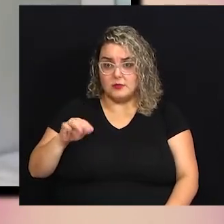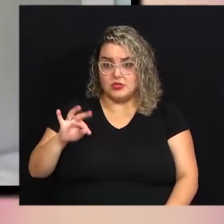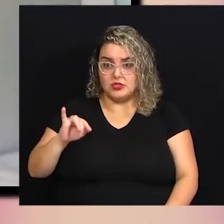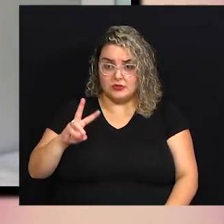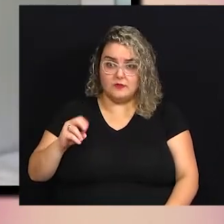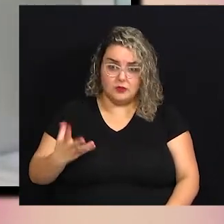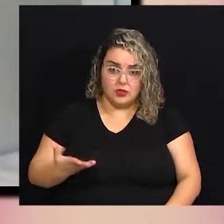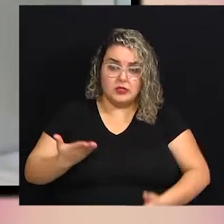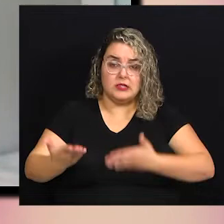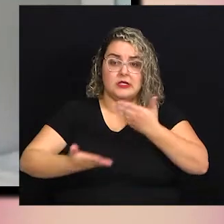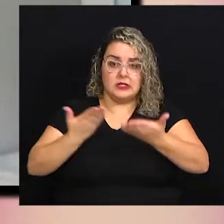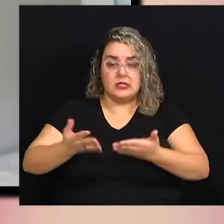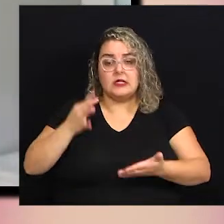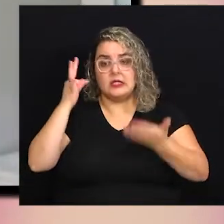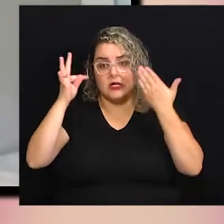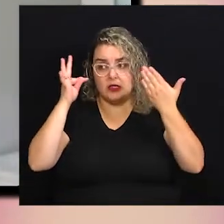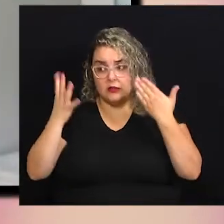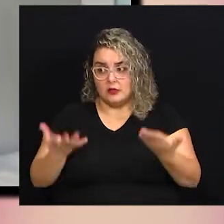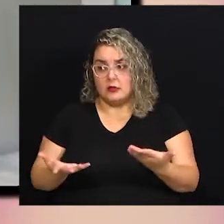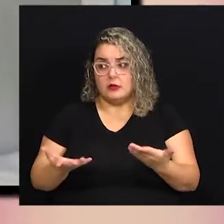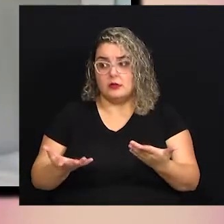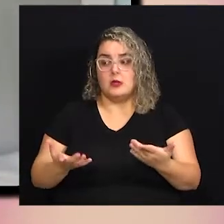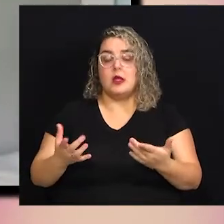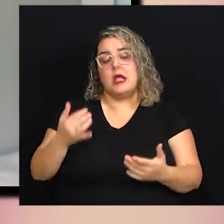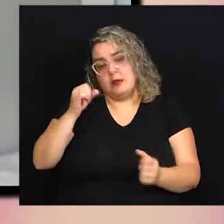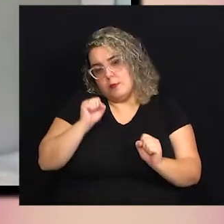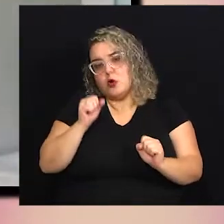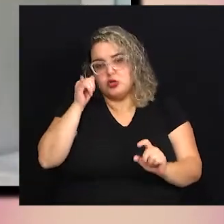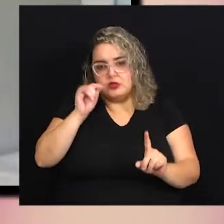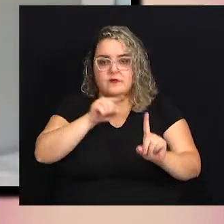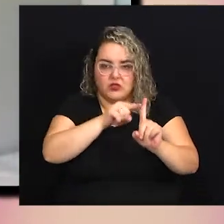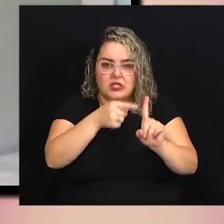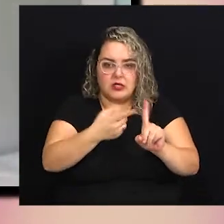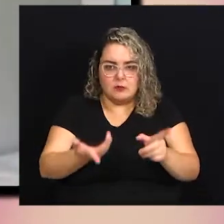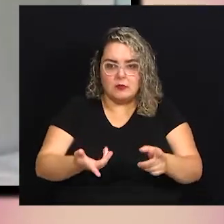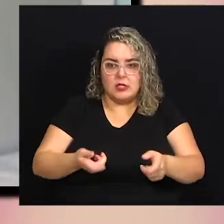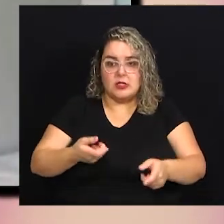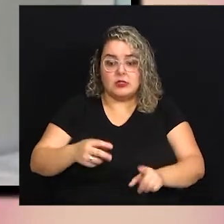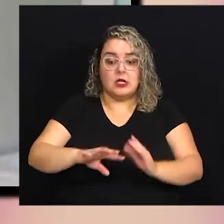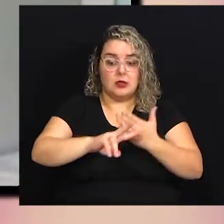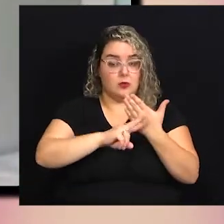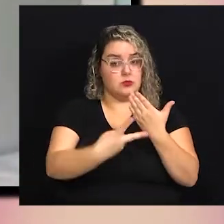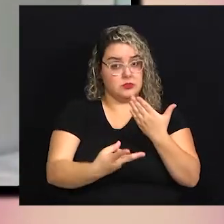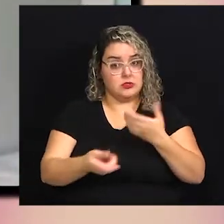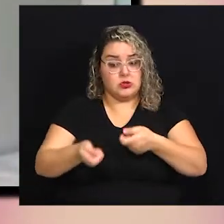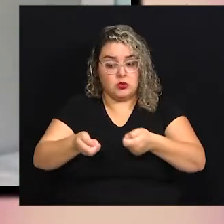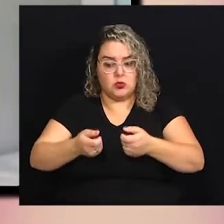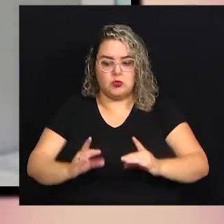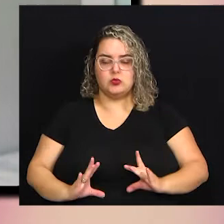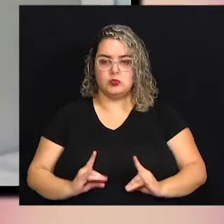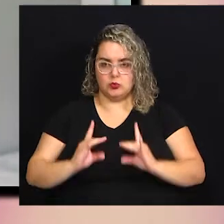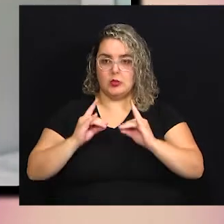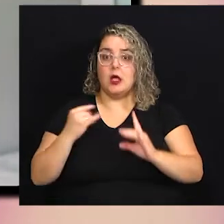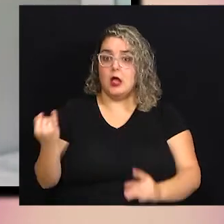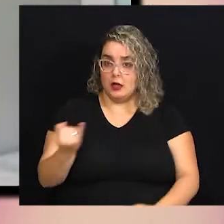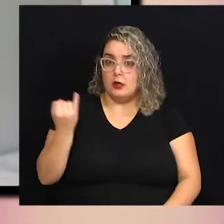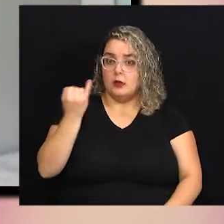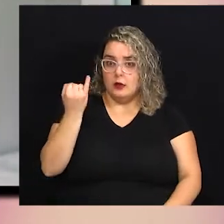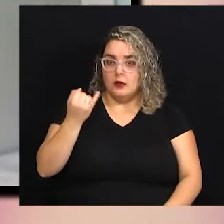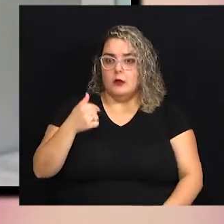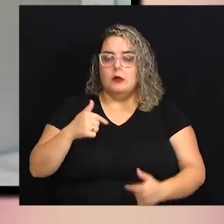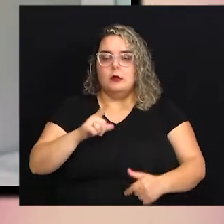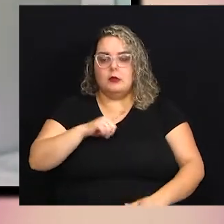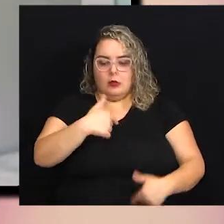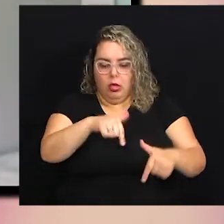terapêutica, que é diferente apesar de ter um efeito de contracepção, mas o efeito no controle hormonal é extremamente